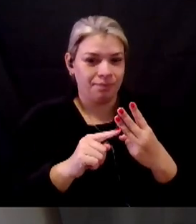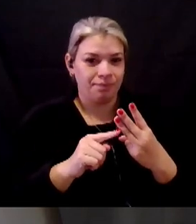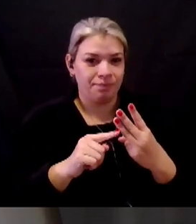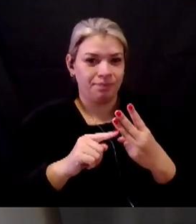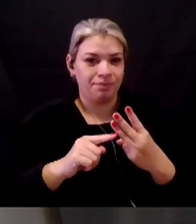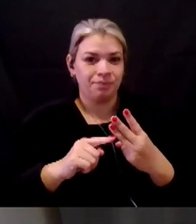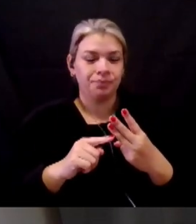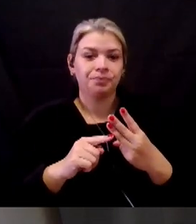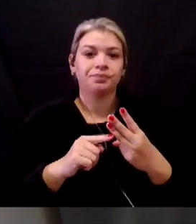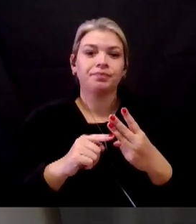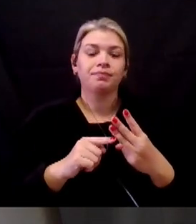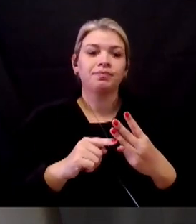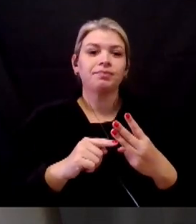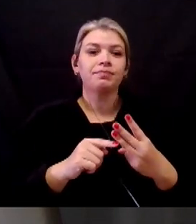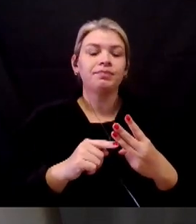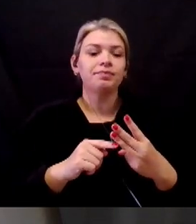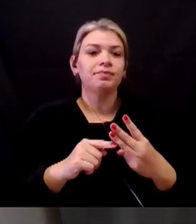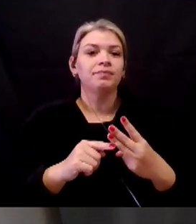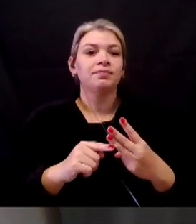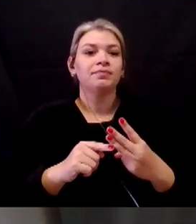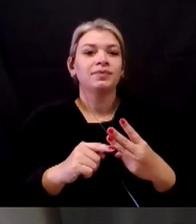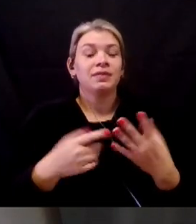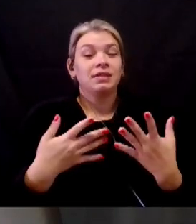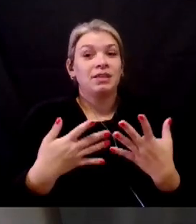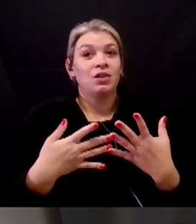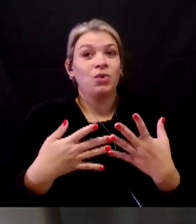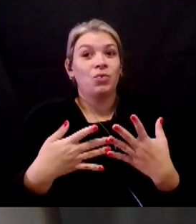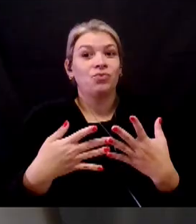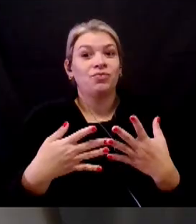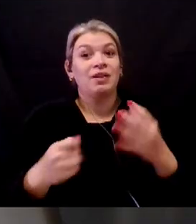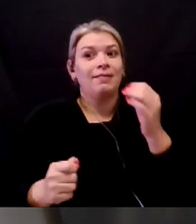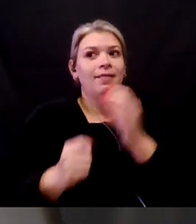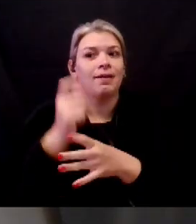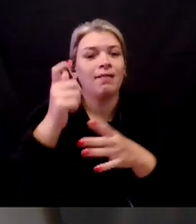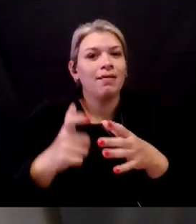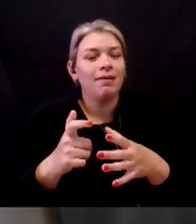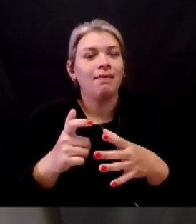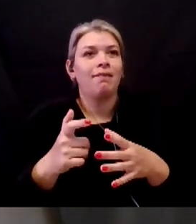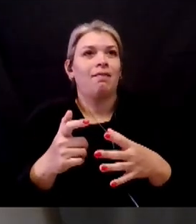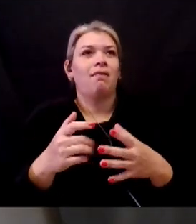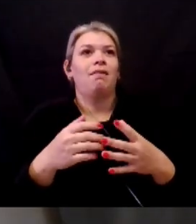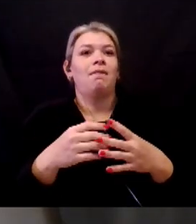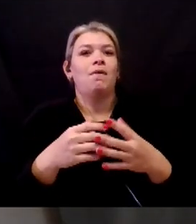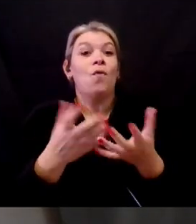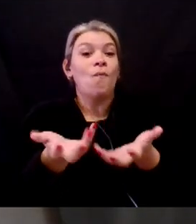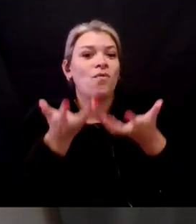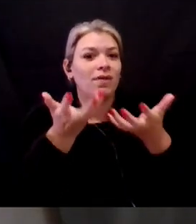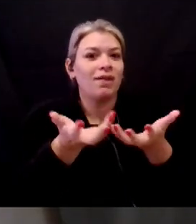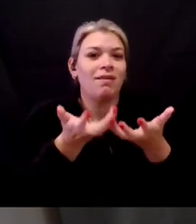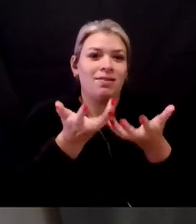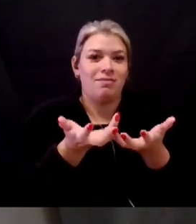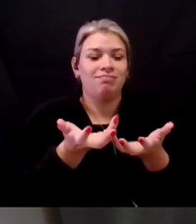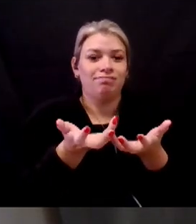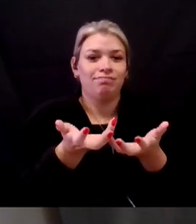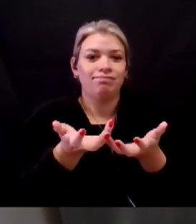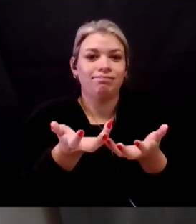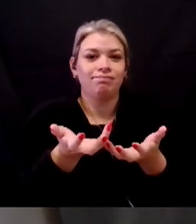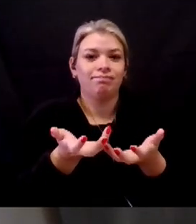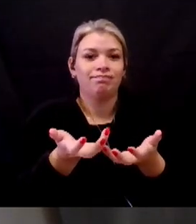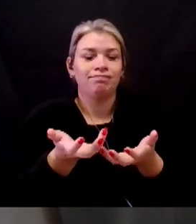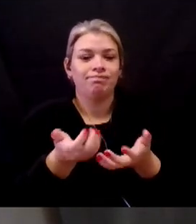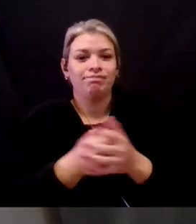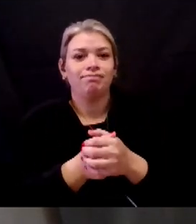formando, né, aquele interesse, aquele comportamento de se interessar por algo, ou